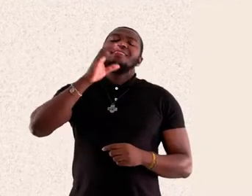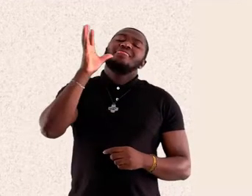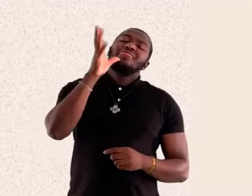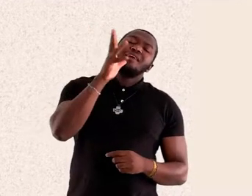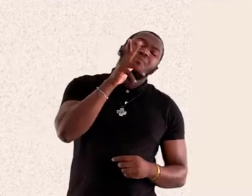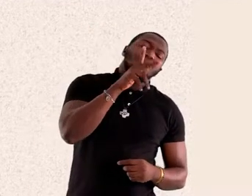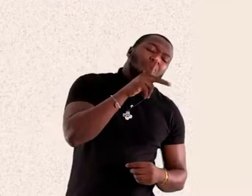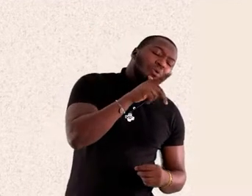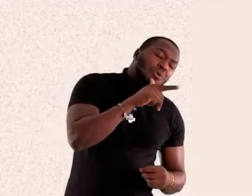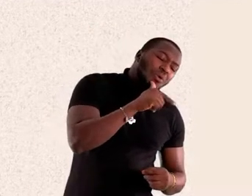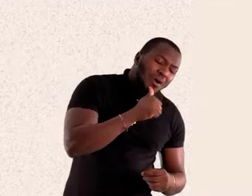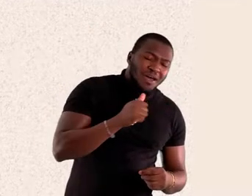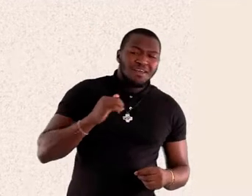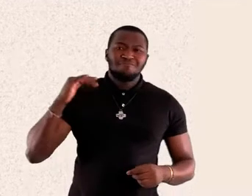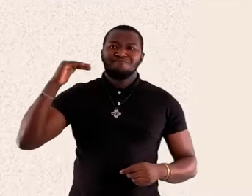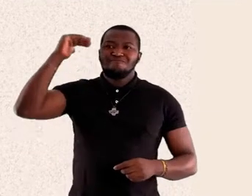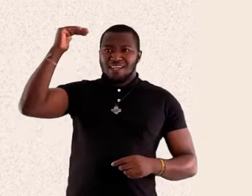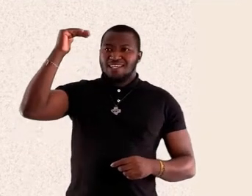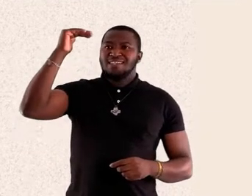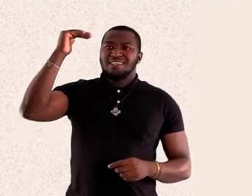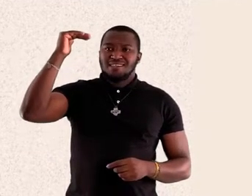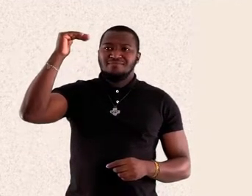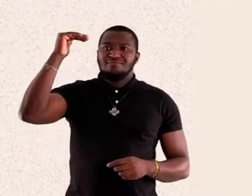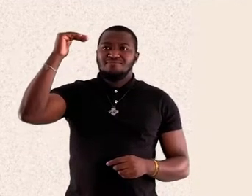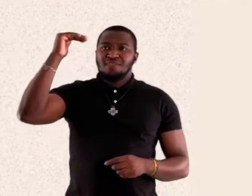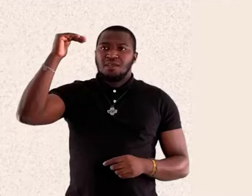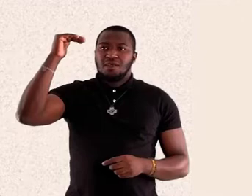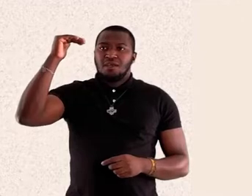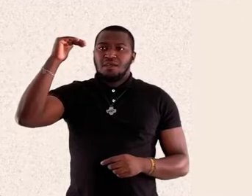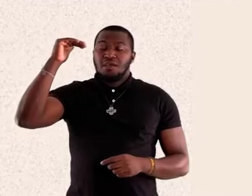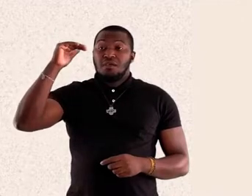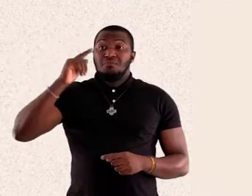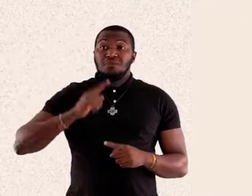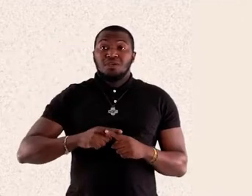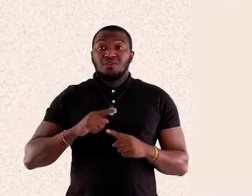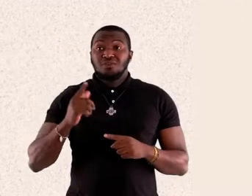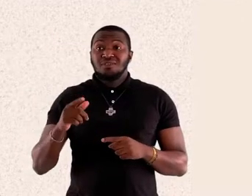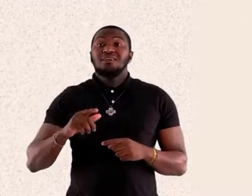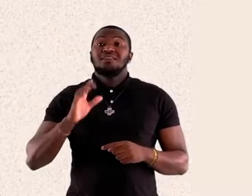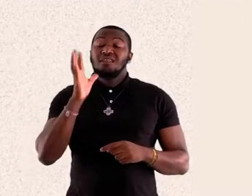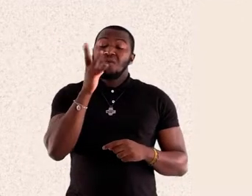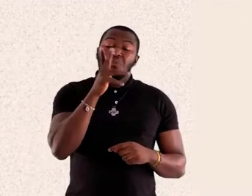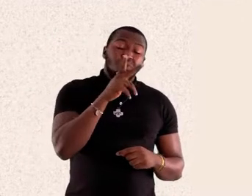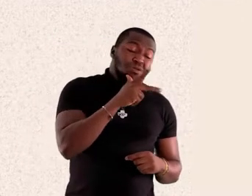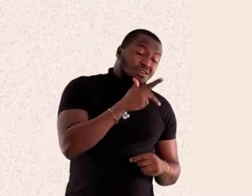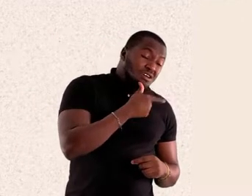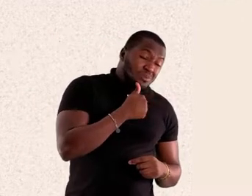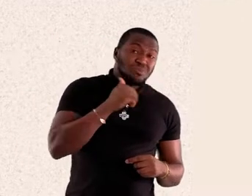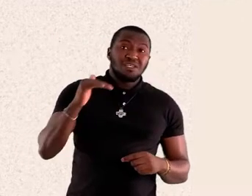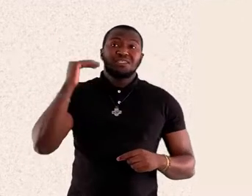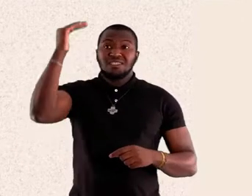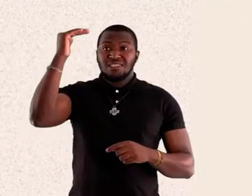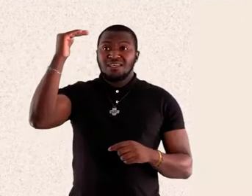Ah e por sermos imaturos nós precisamos de cuidado